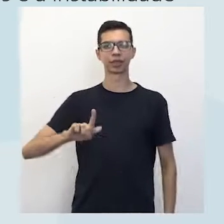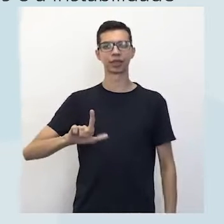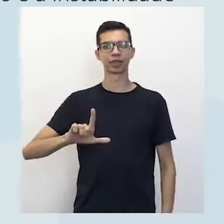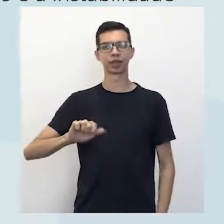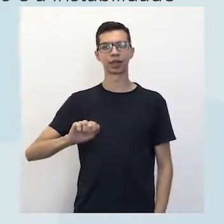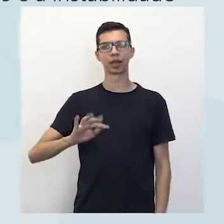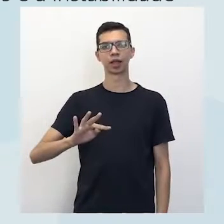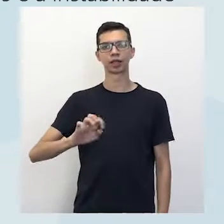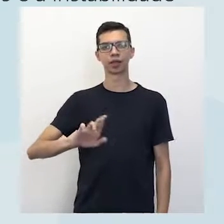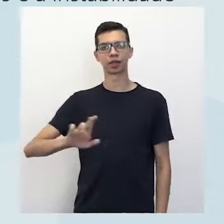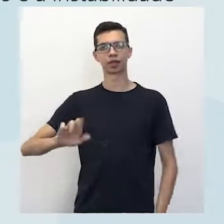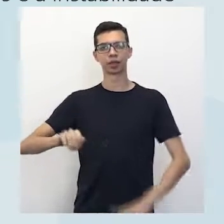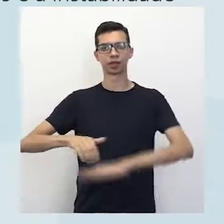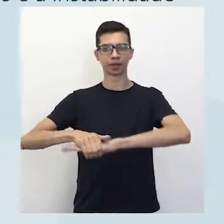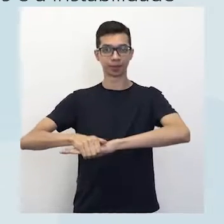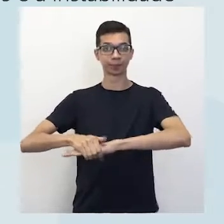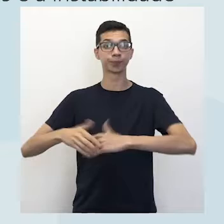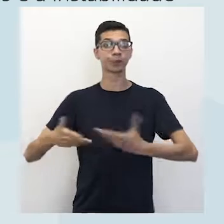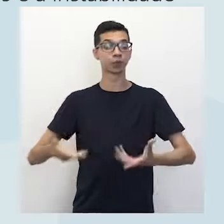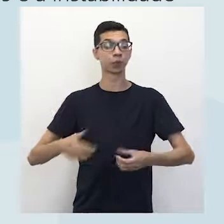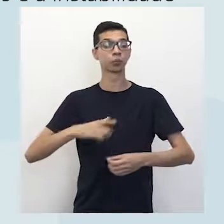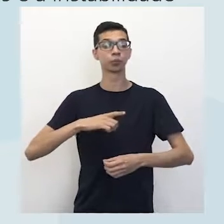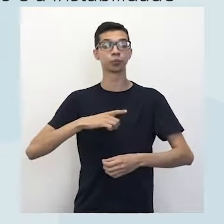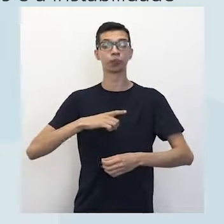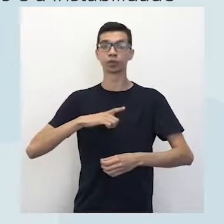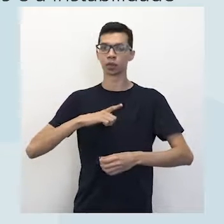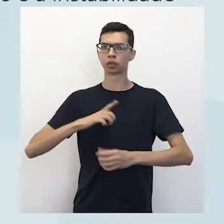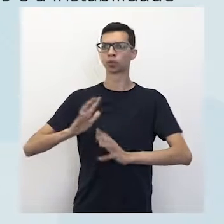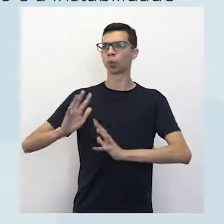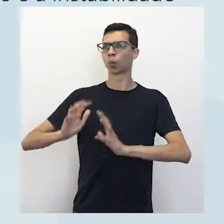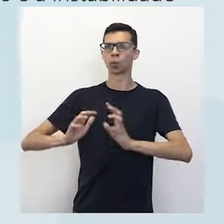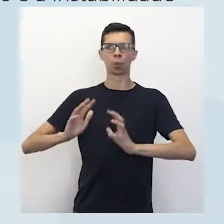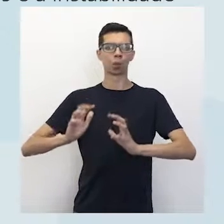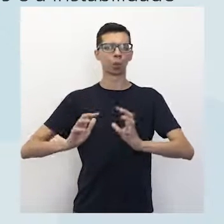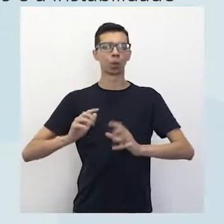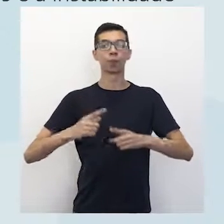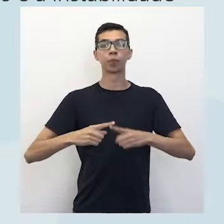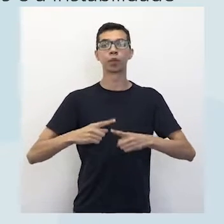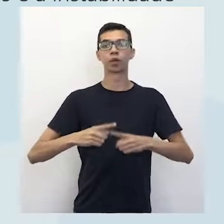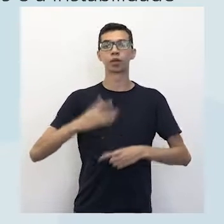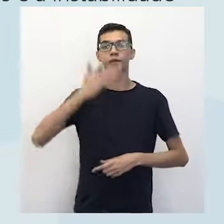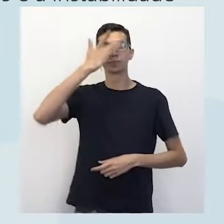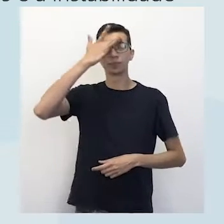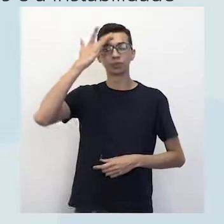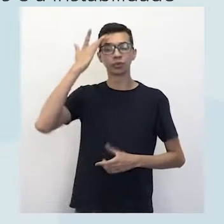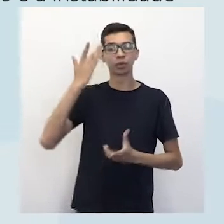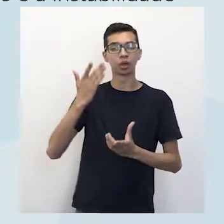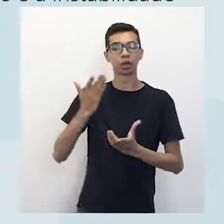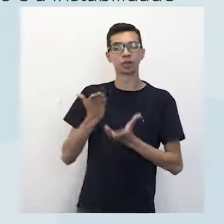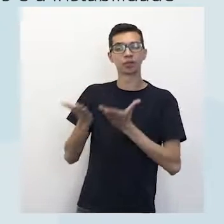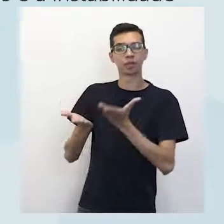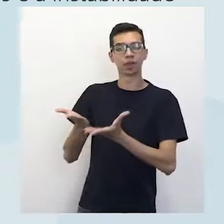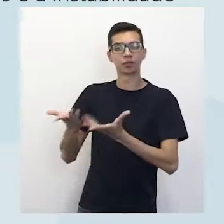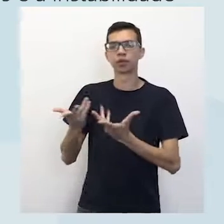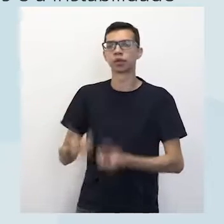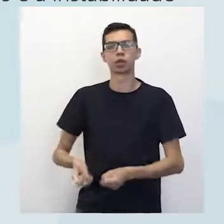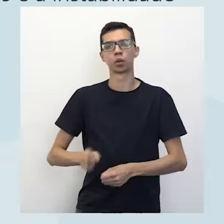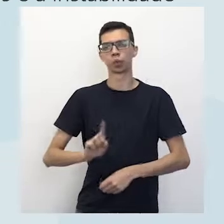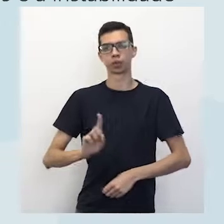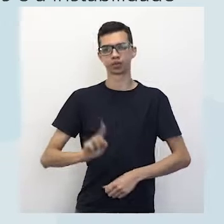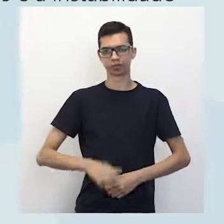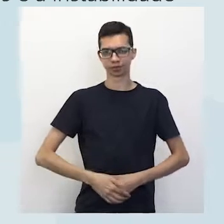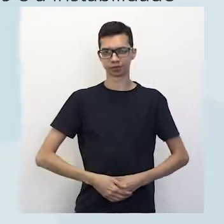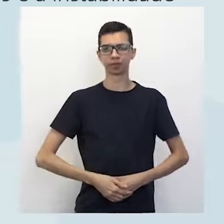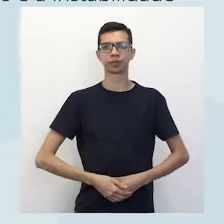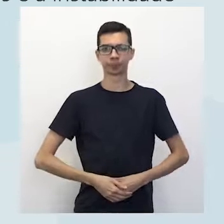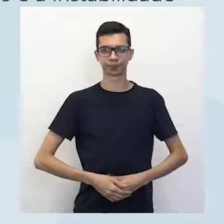essas tensões socioeconômicas e políticas, ou seja, os servos não estavam satisfeitos com essas relações aí. Durante um